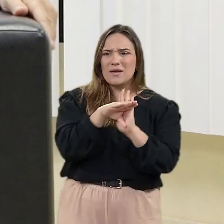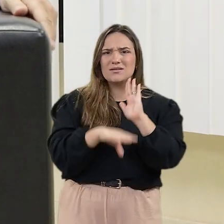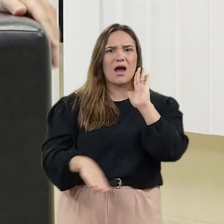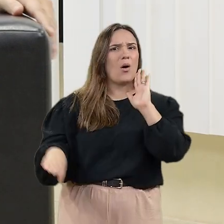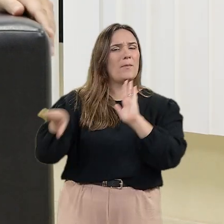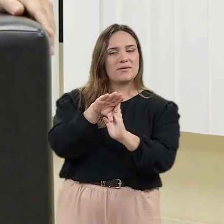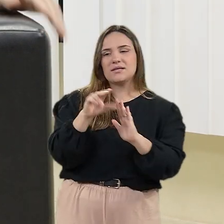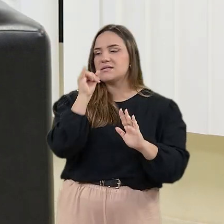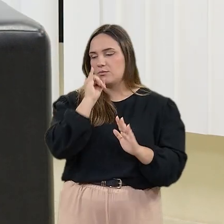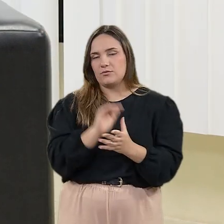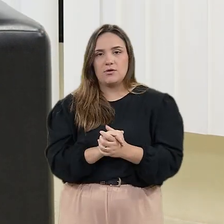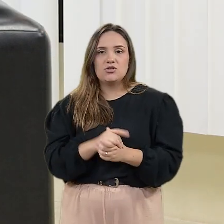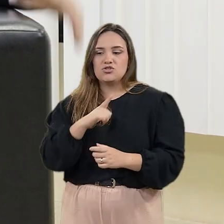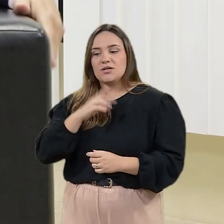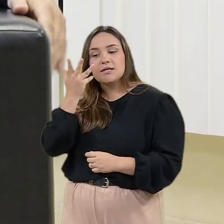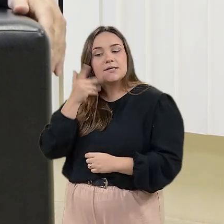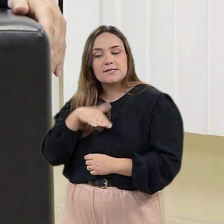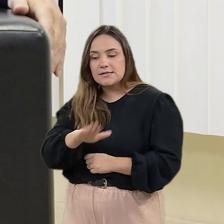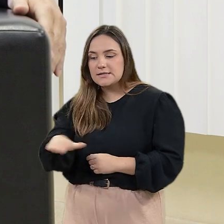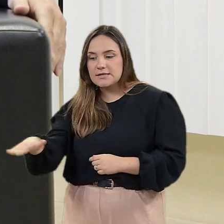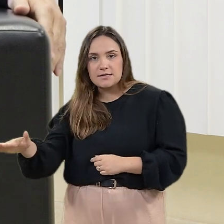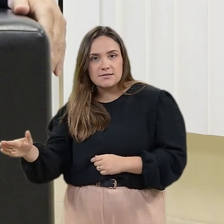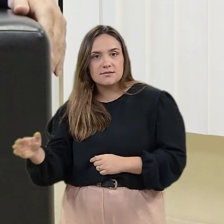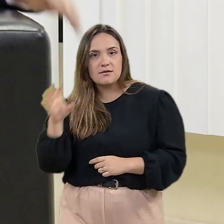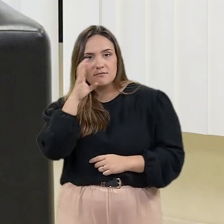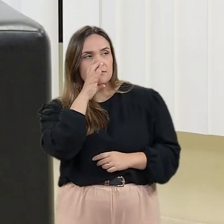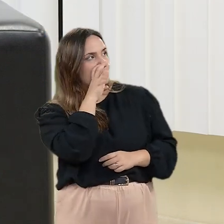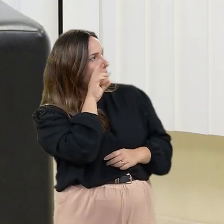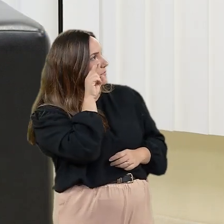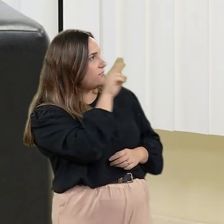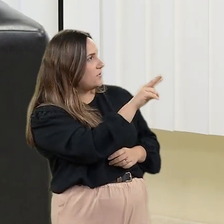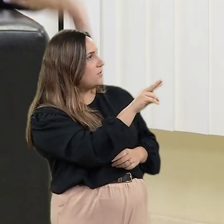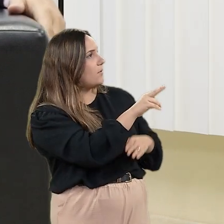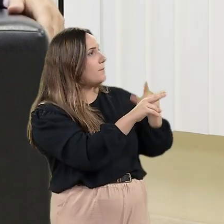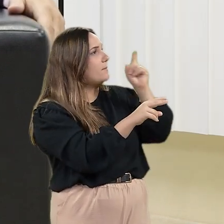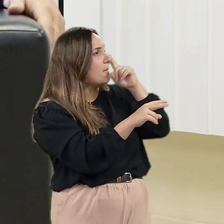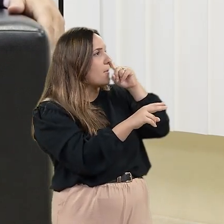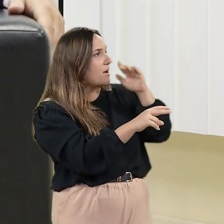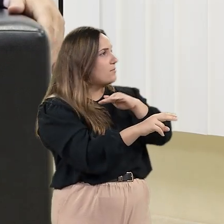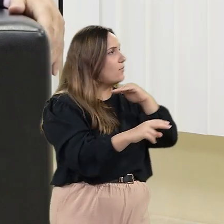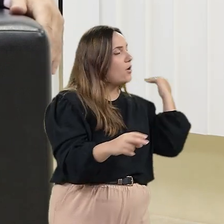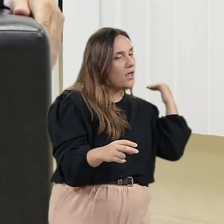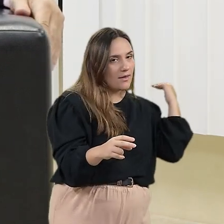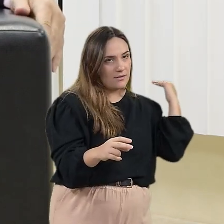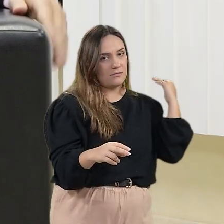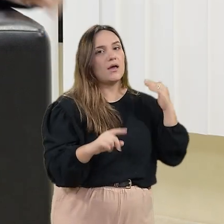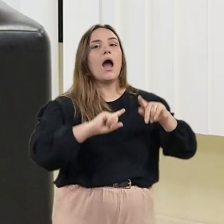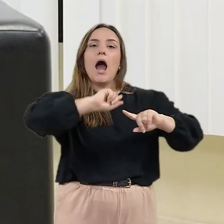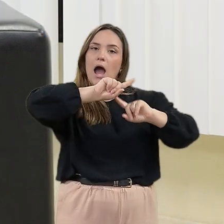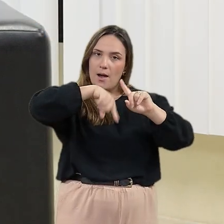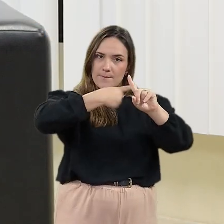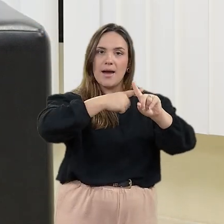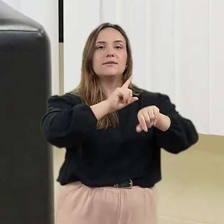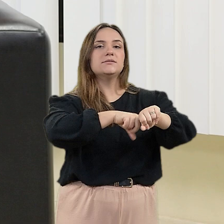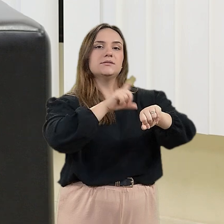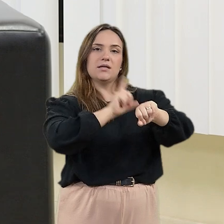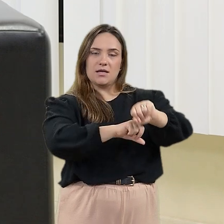ali, sabe? Havia criança menor de idade presenciando a morte da mãe, aquilo